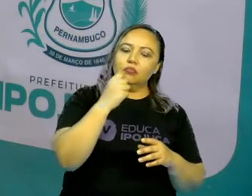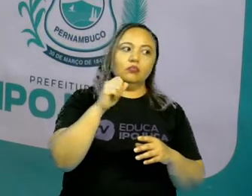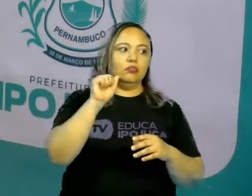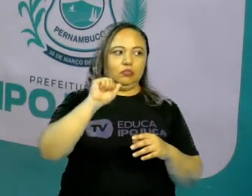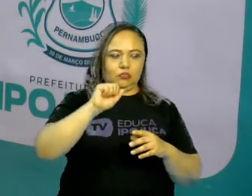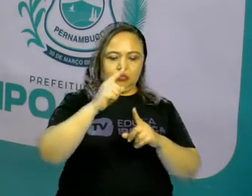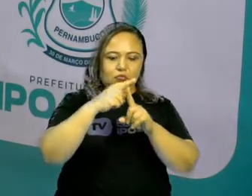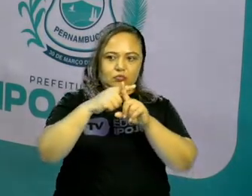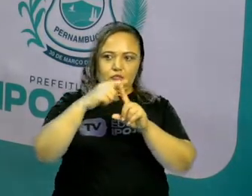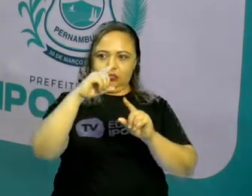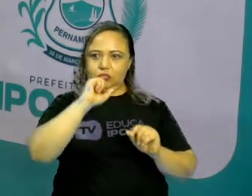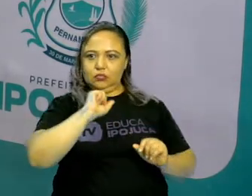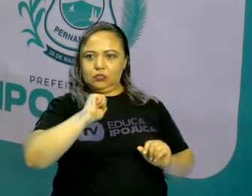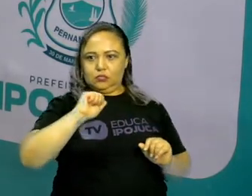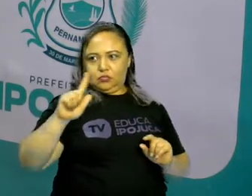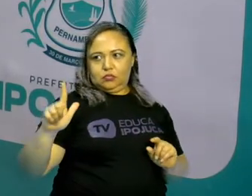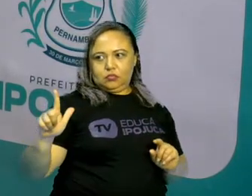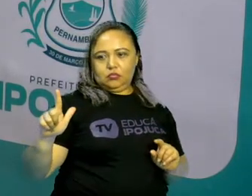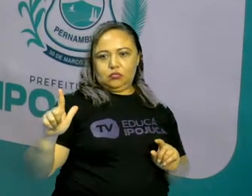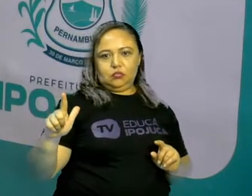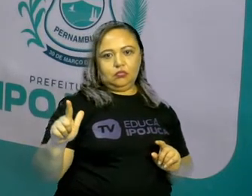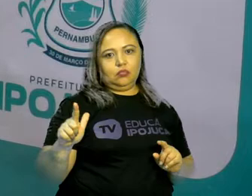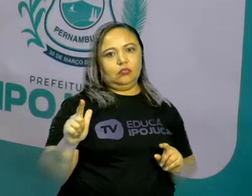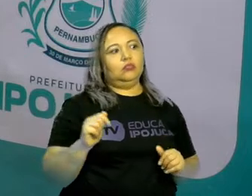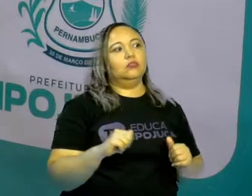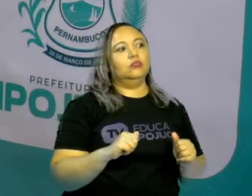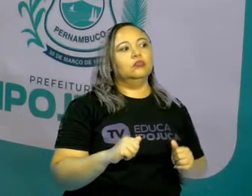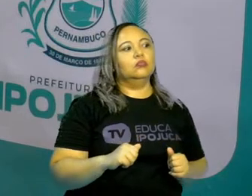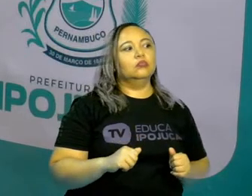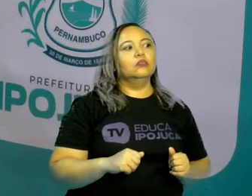Vermelho mais azul.